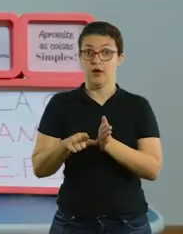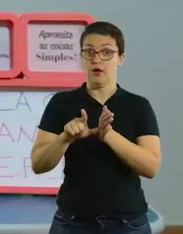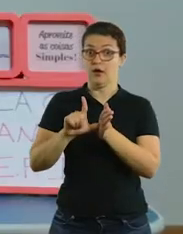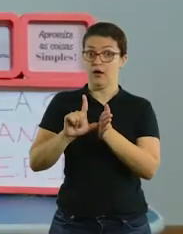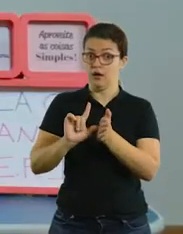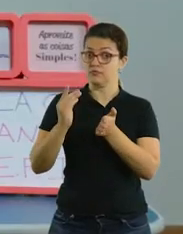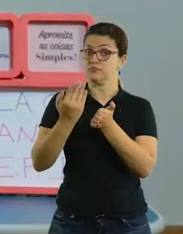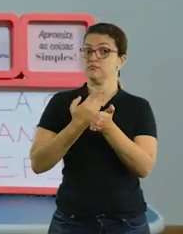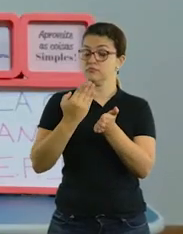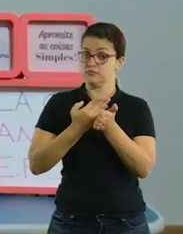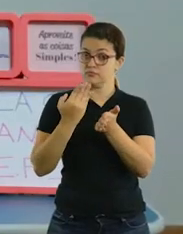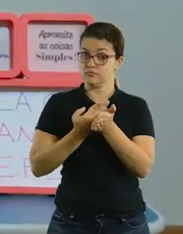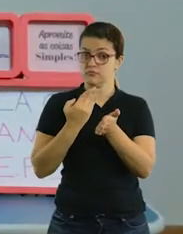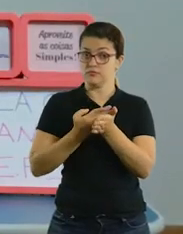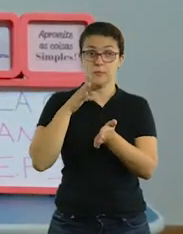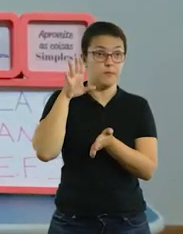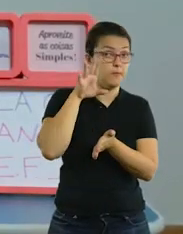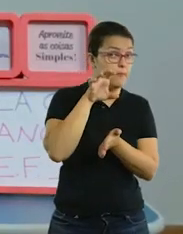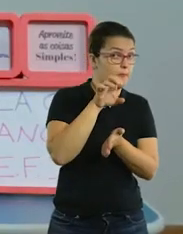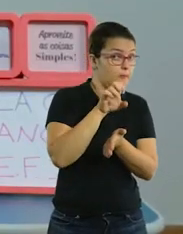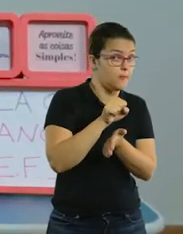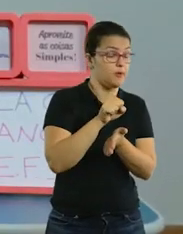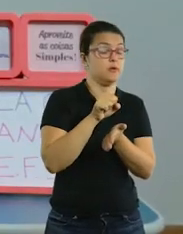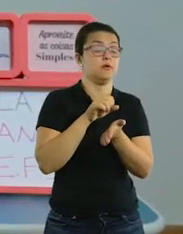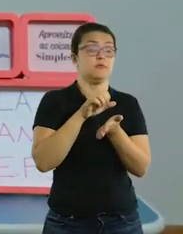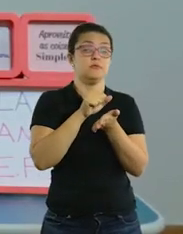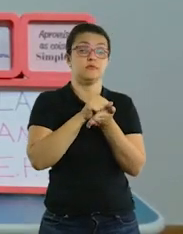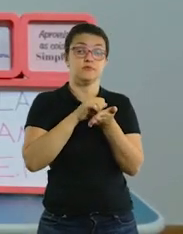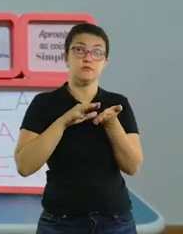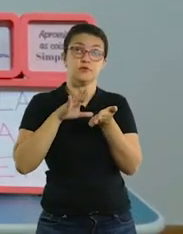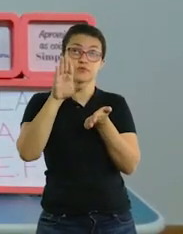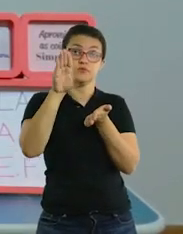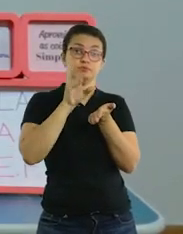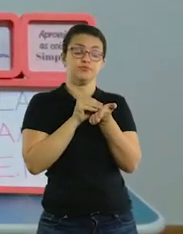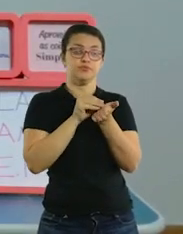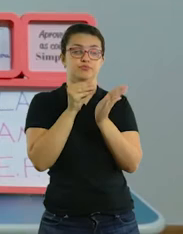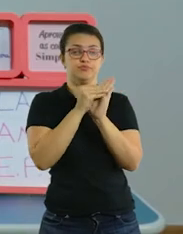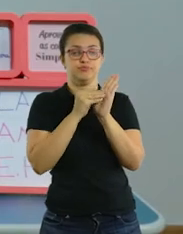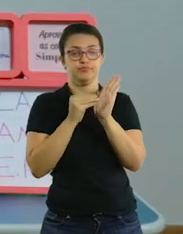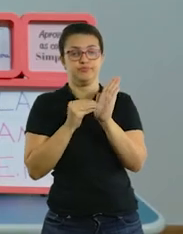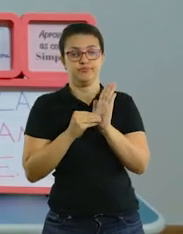Mas antes, já pegue o seu caderno para fazer o registro das atividades.